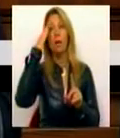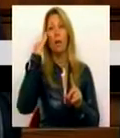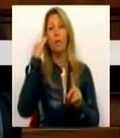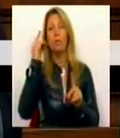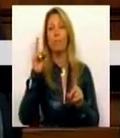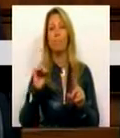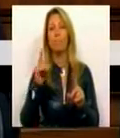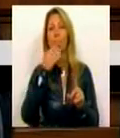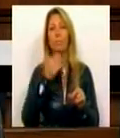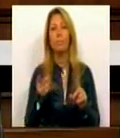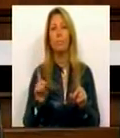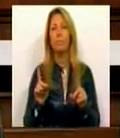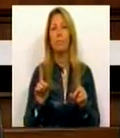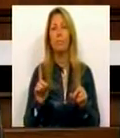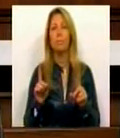não deve ser uma...